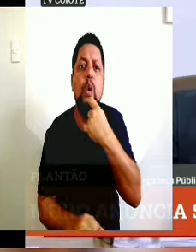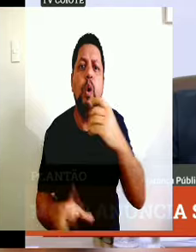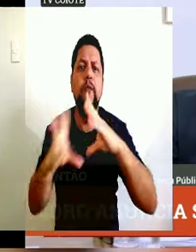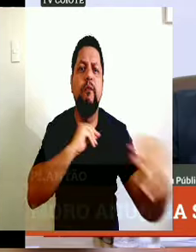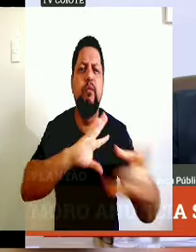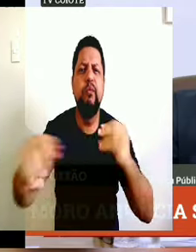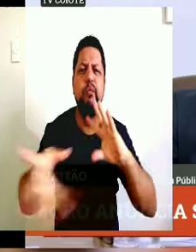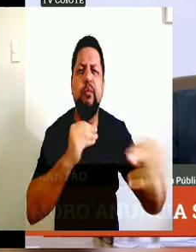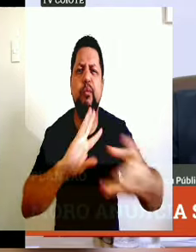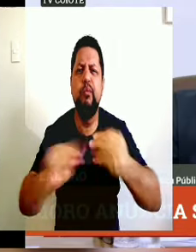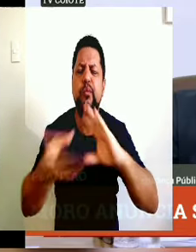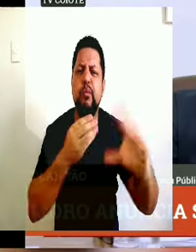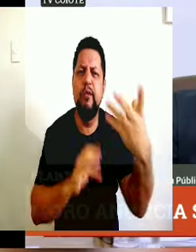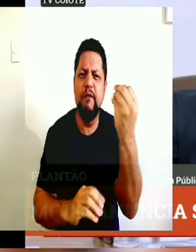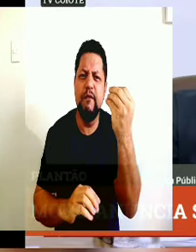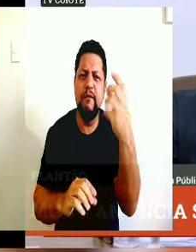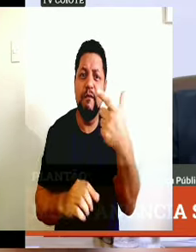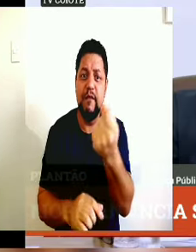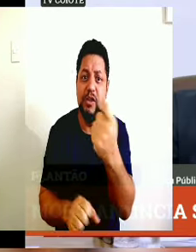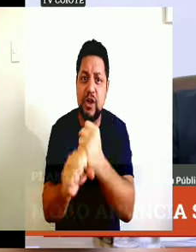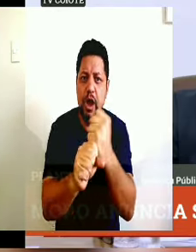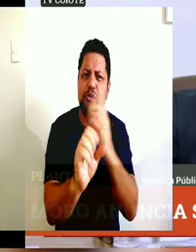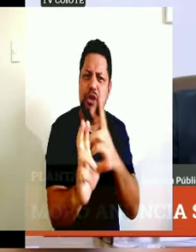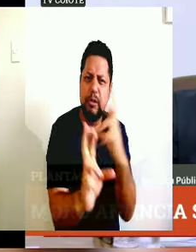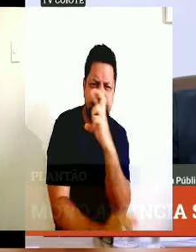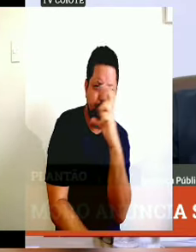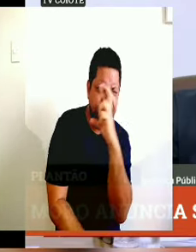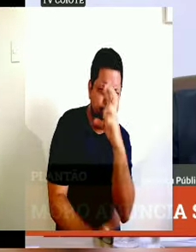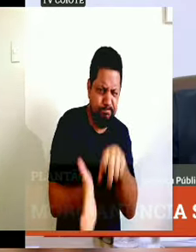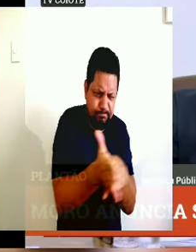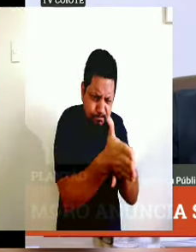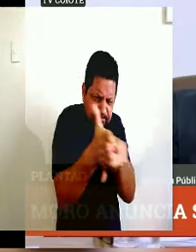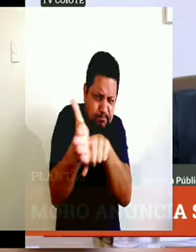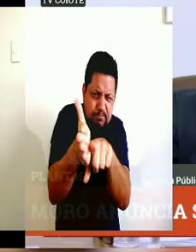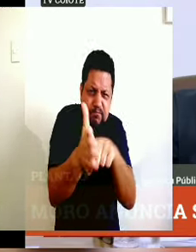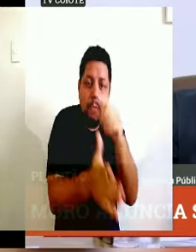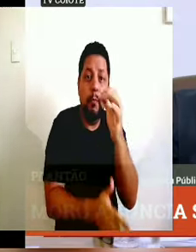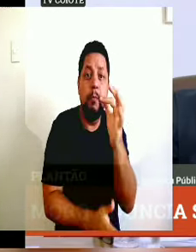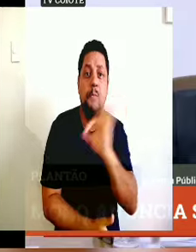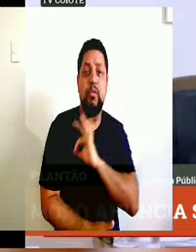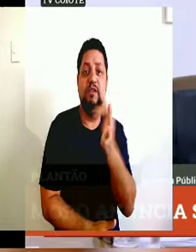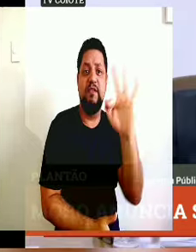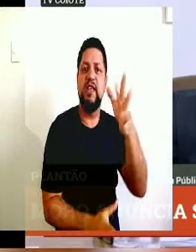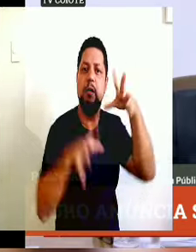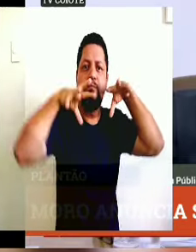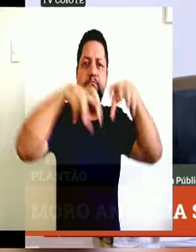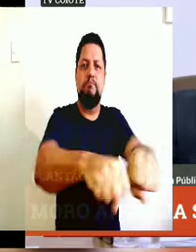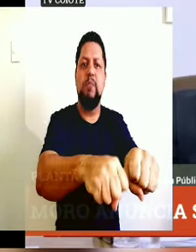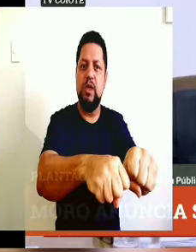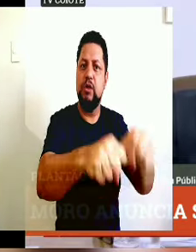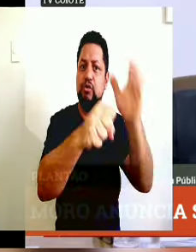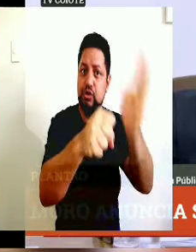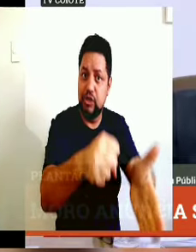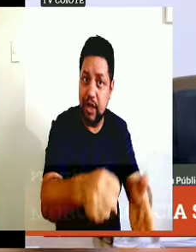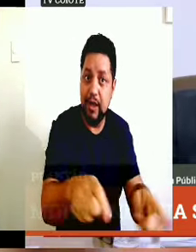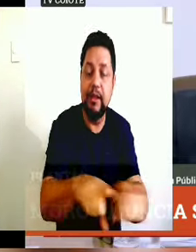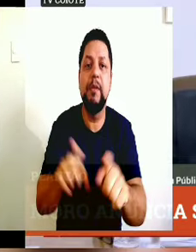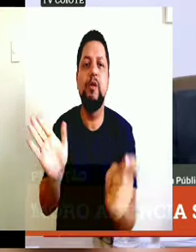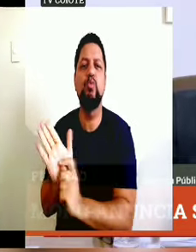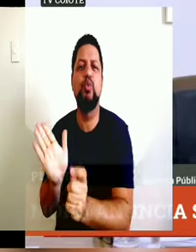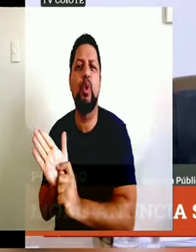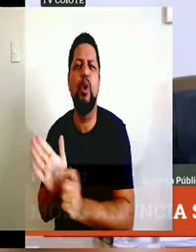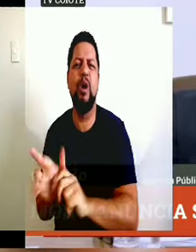no exterior, graças a um trabalho de investigação eficiente da Polícia Federal. Tivemos recordes de apreensão de